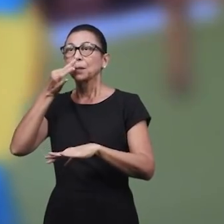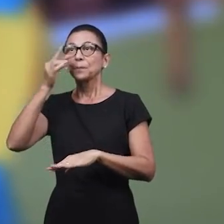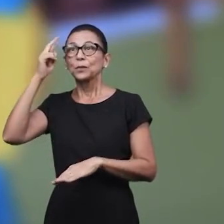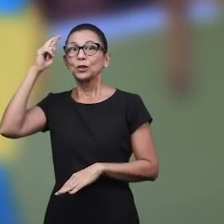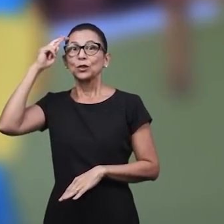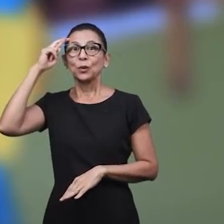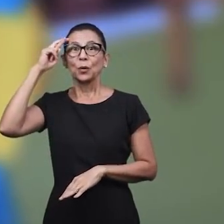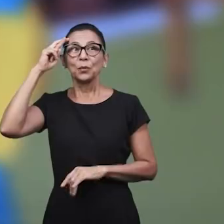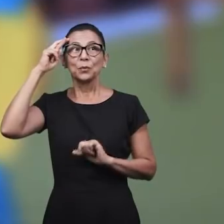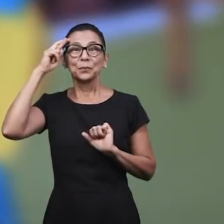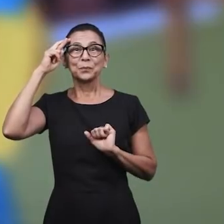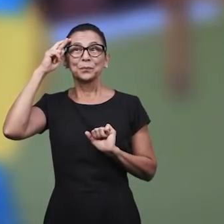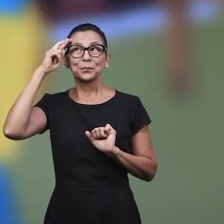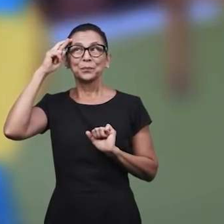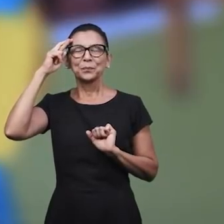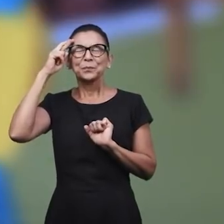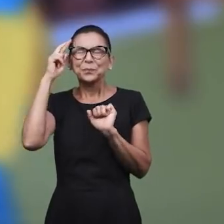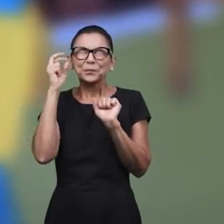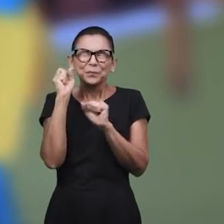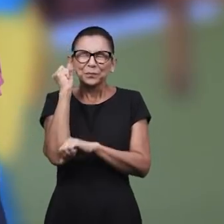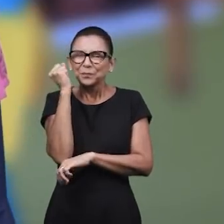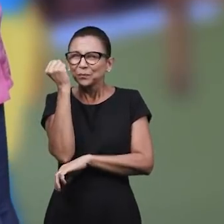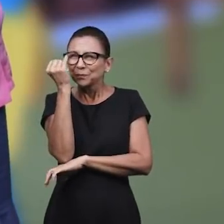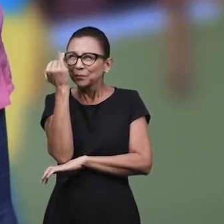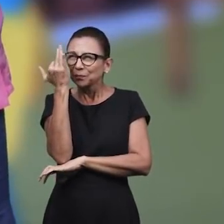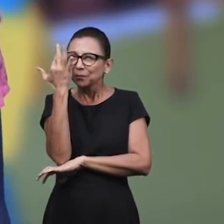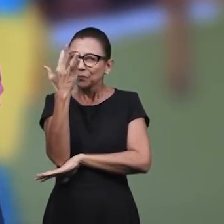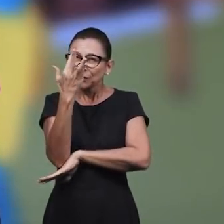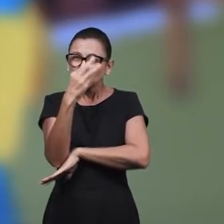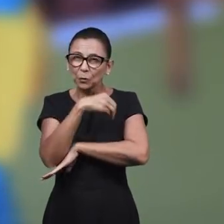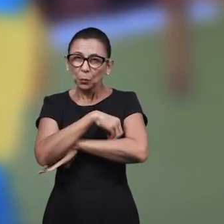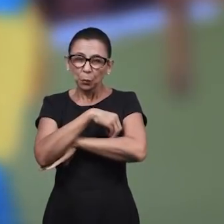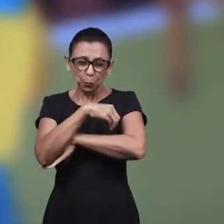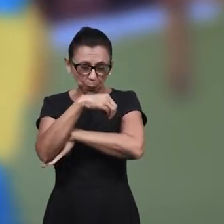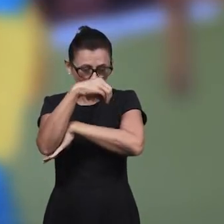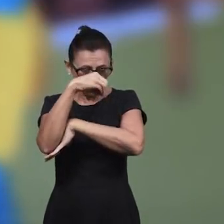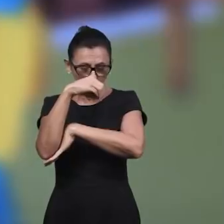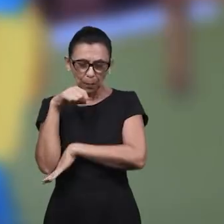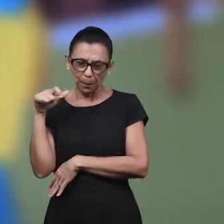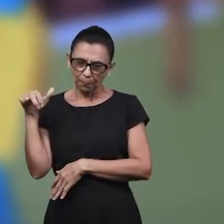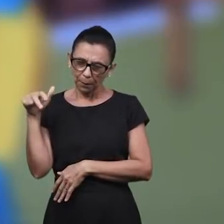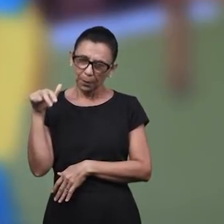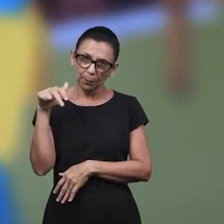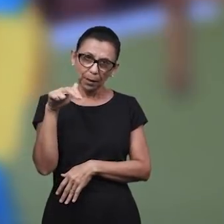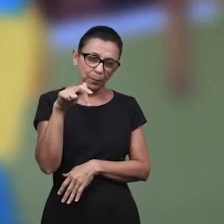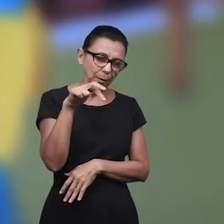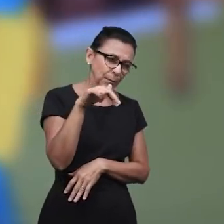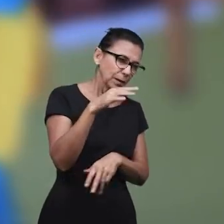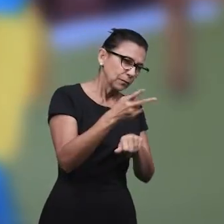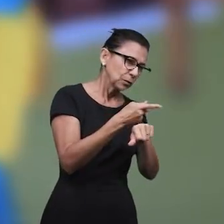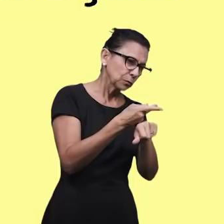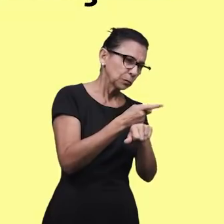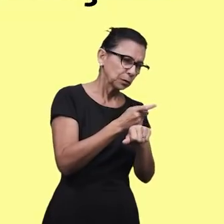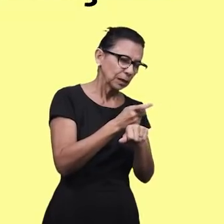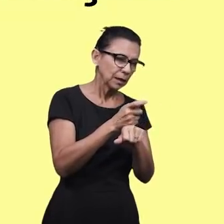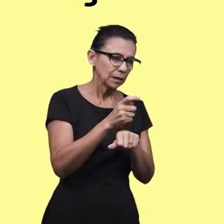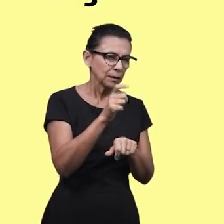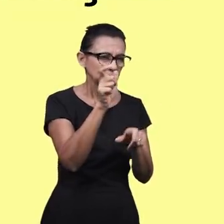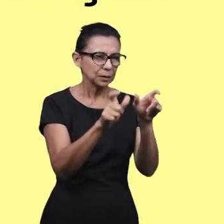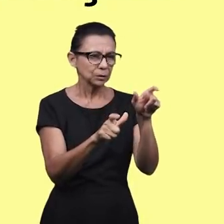plantação de uvas, que saiu bem cedinho para contratar trabalhadores para cuidar da sua